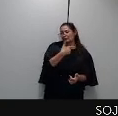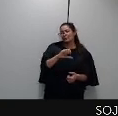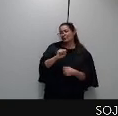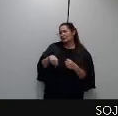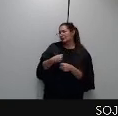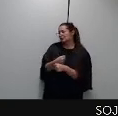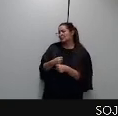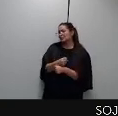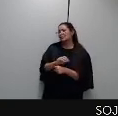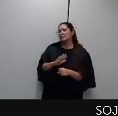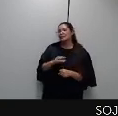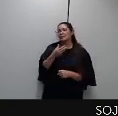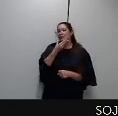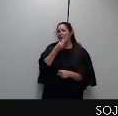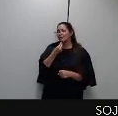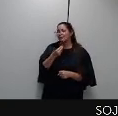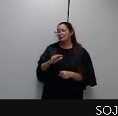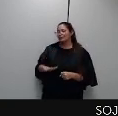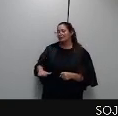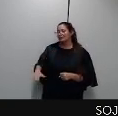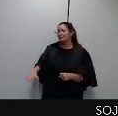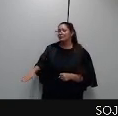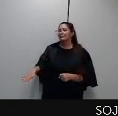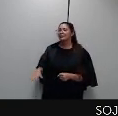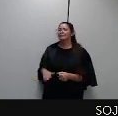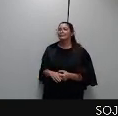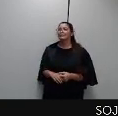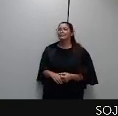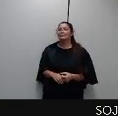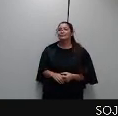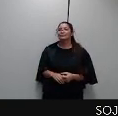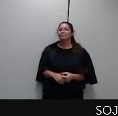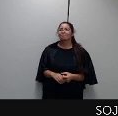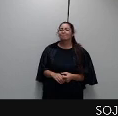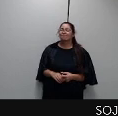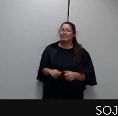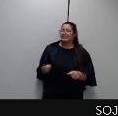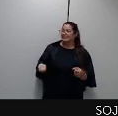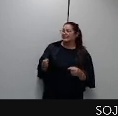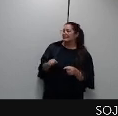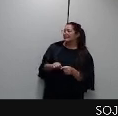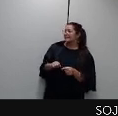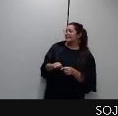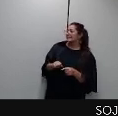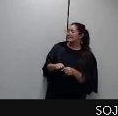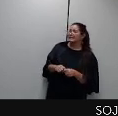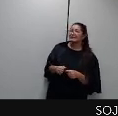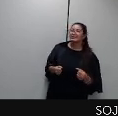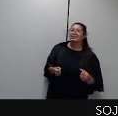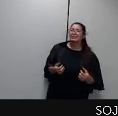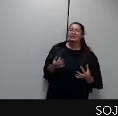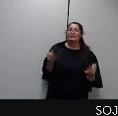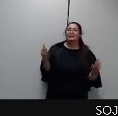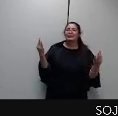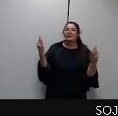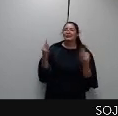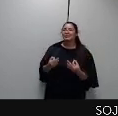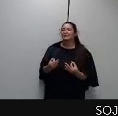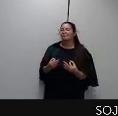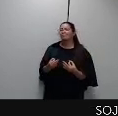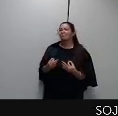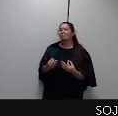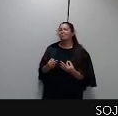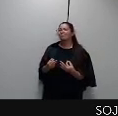do ponto de vista técnico efetivamente o pleito acabou